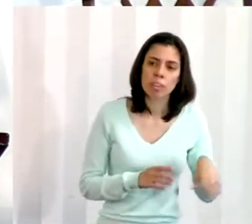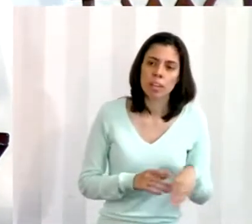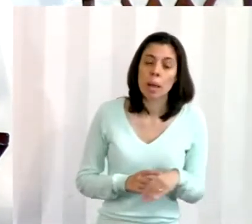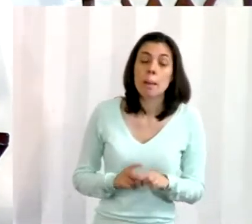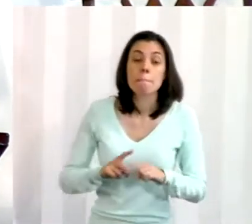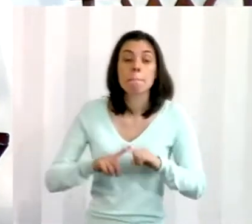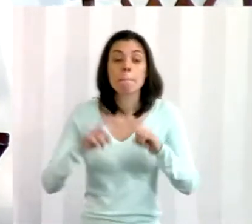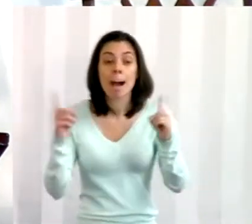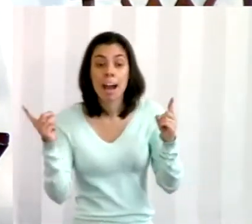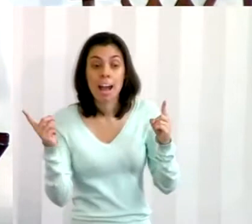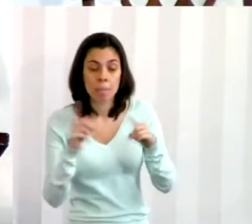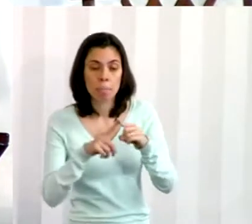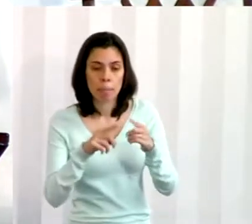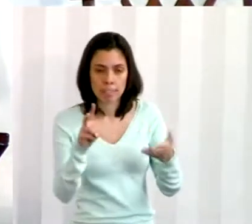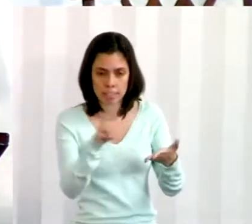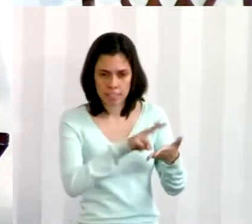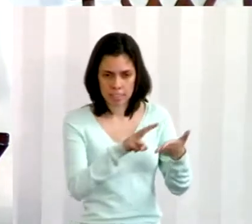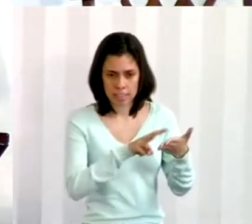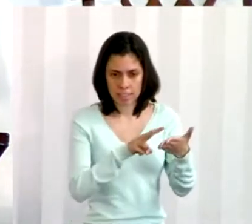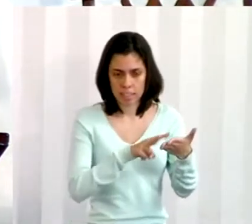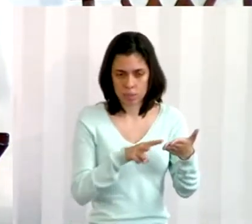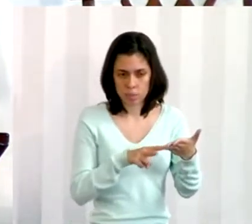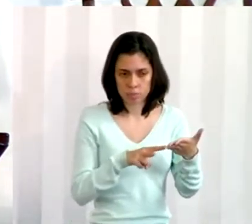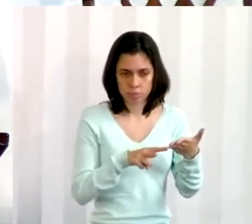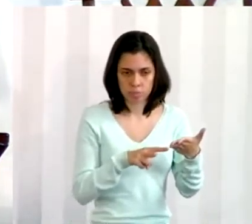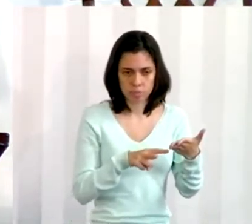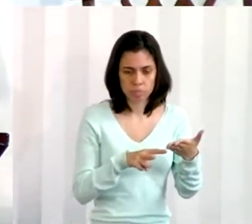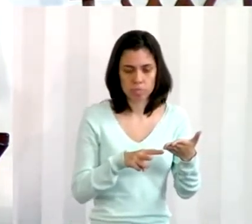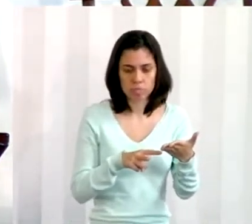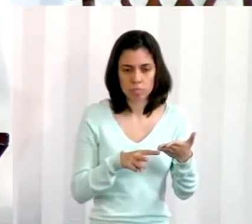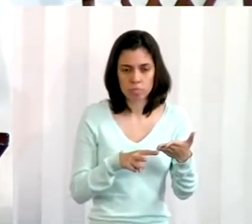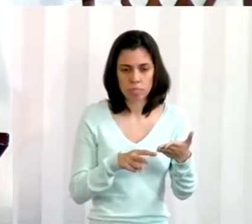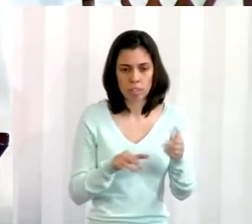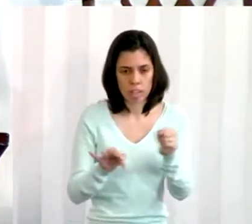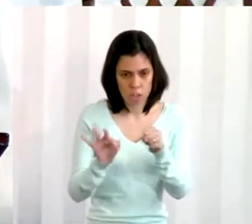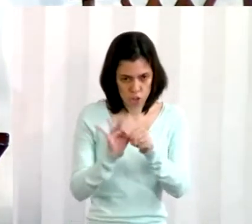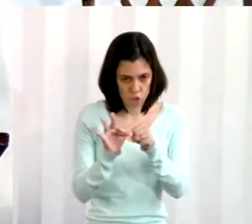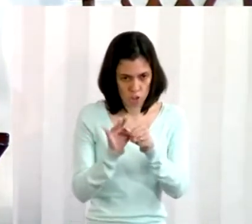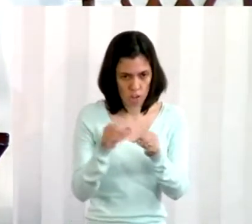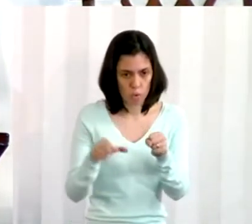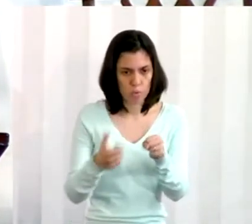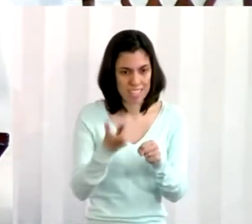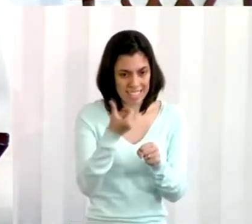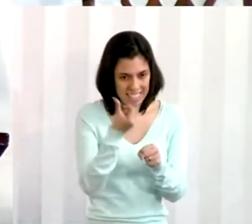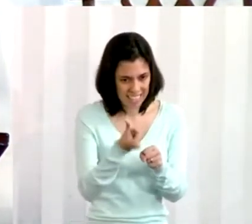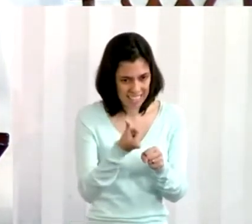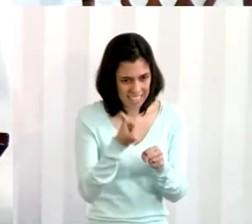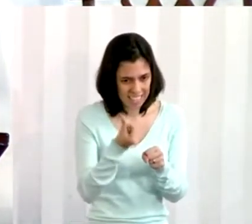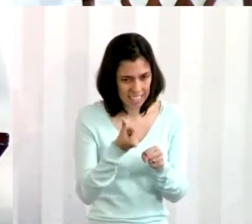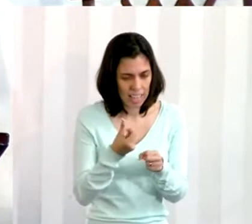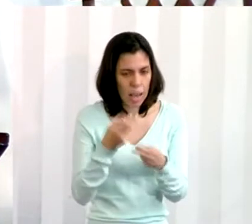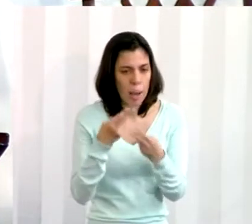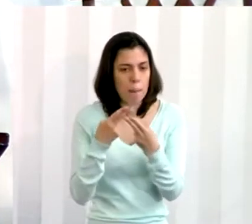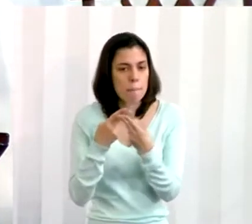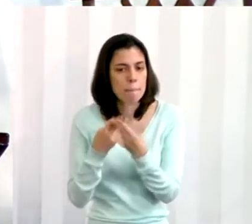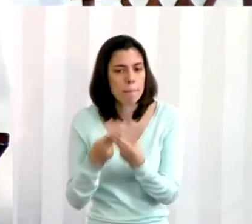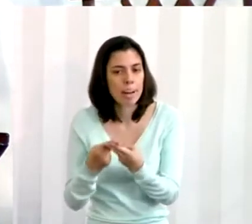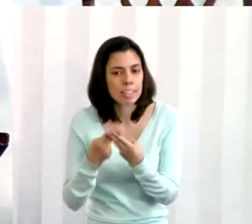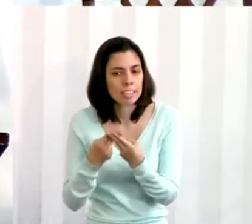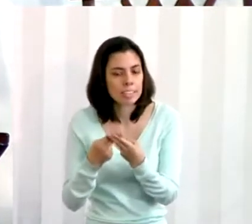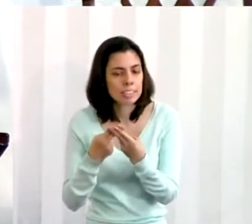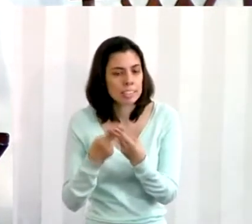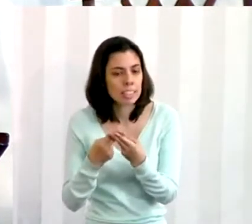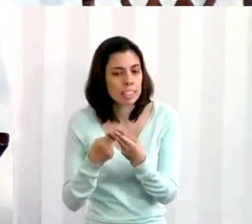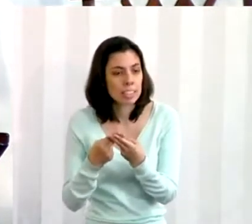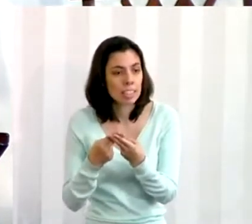agora eu caminho um pouquinho mais para ajudá-los a entender uma coisa. Que nós temos de ter